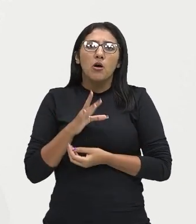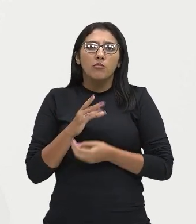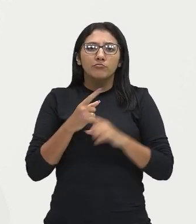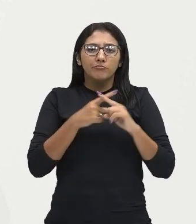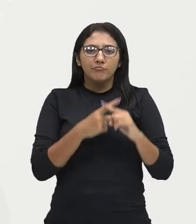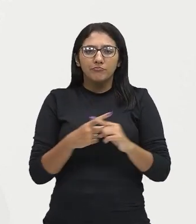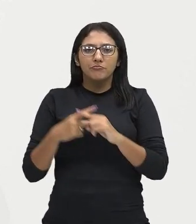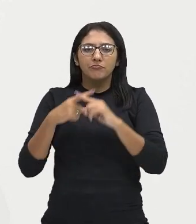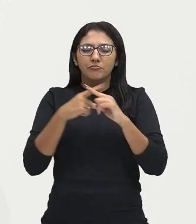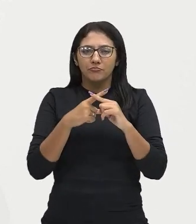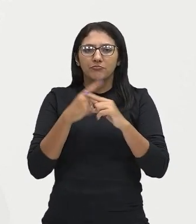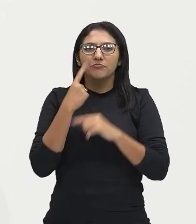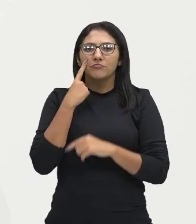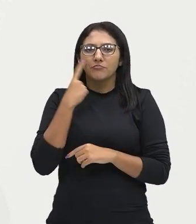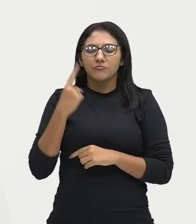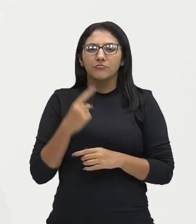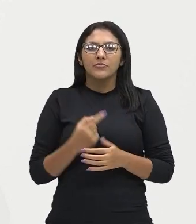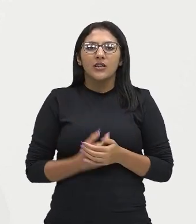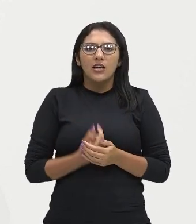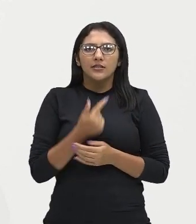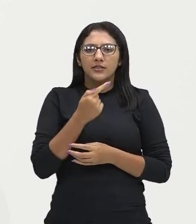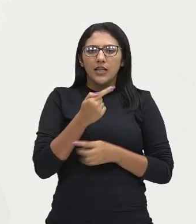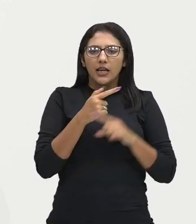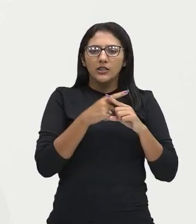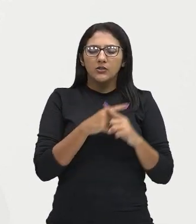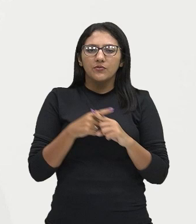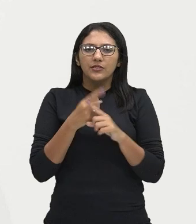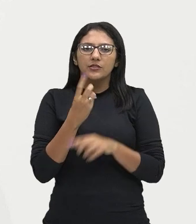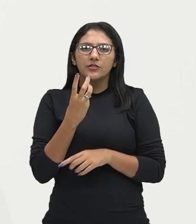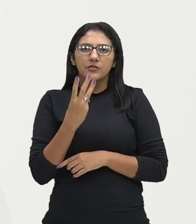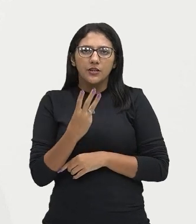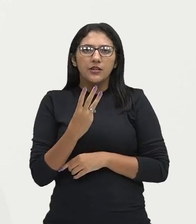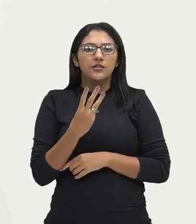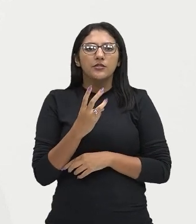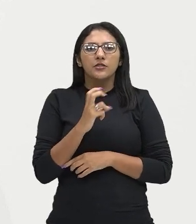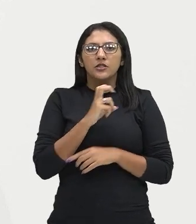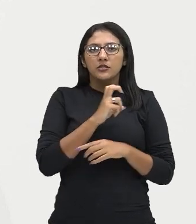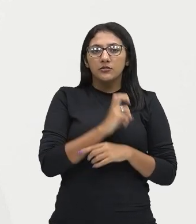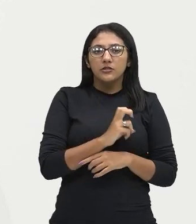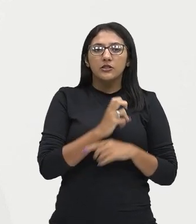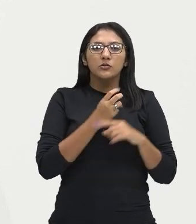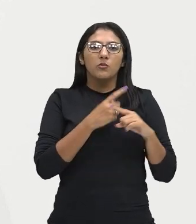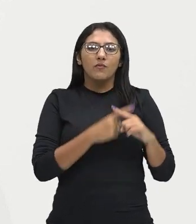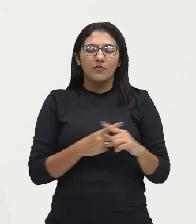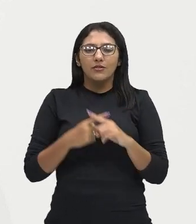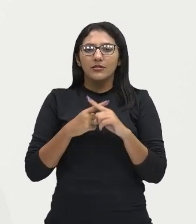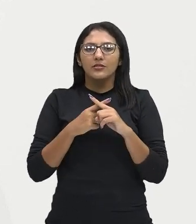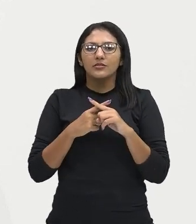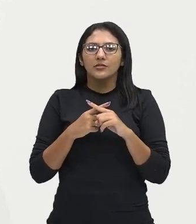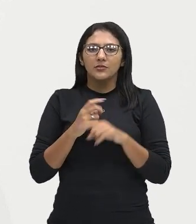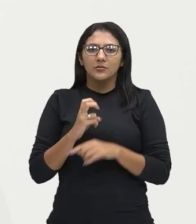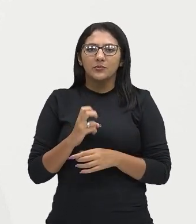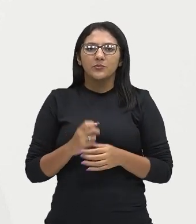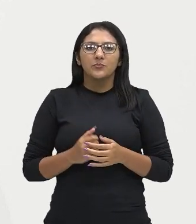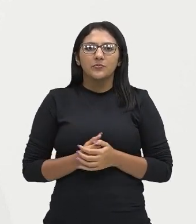ó. Numerador vezes numerador, denominador vezes denominador. Então a gente vai ficar com